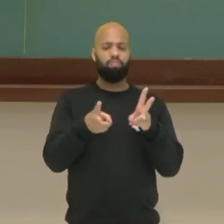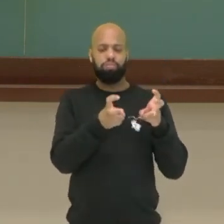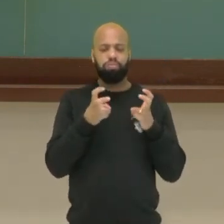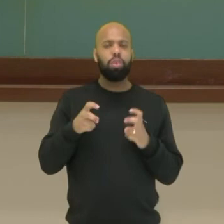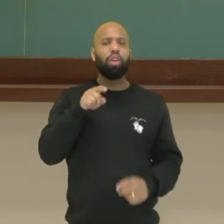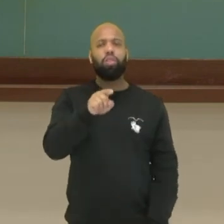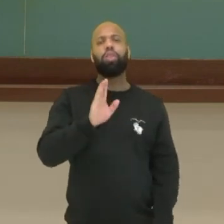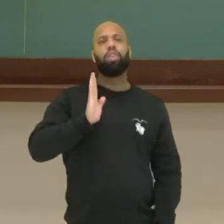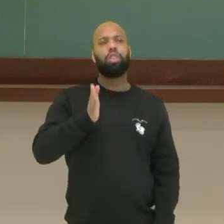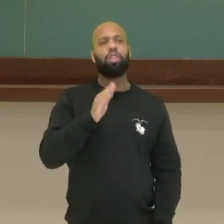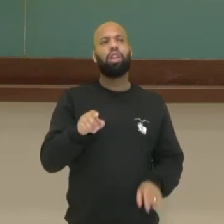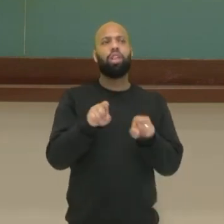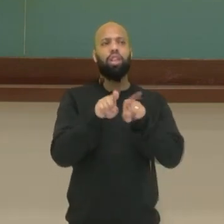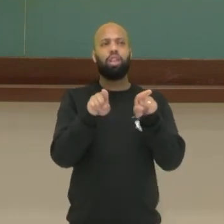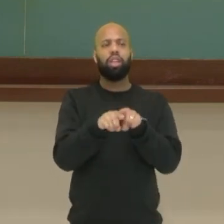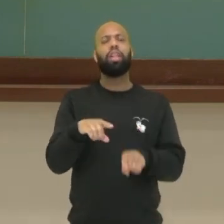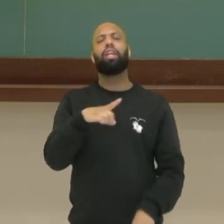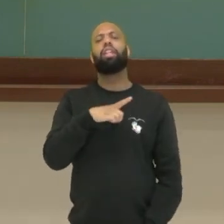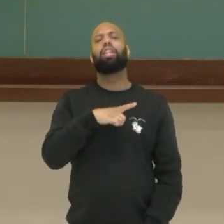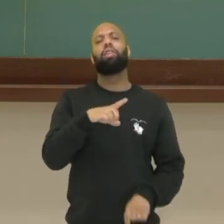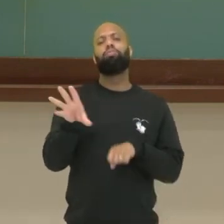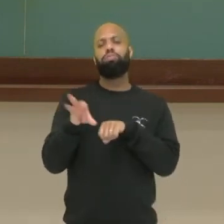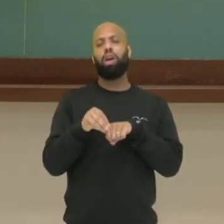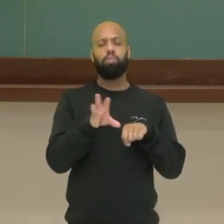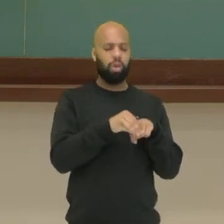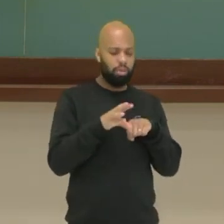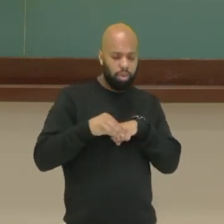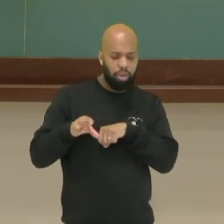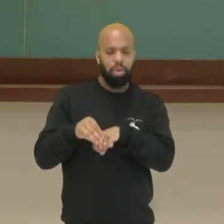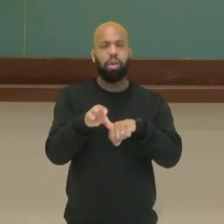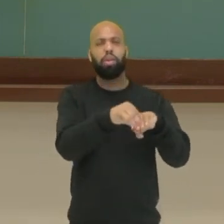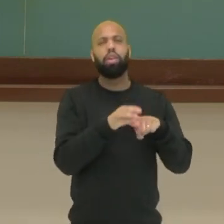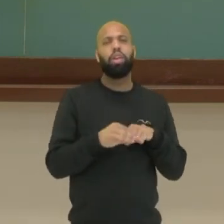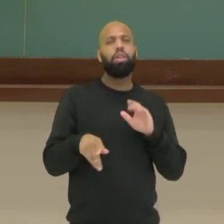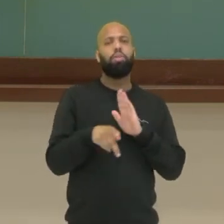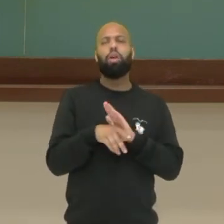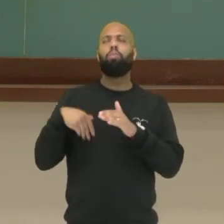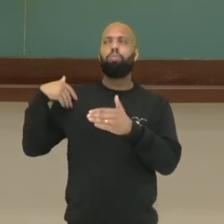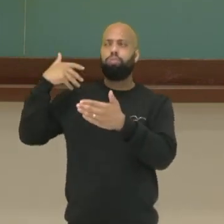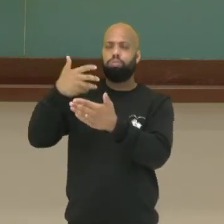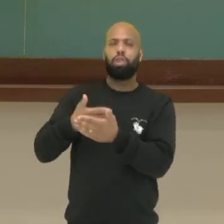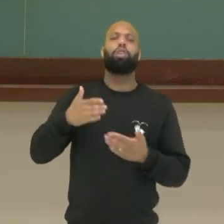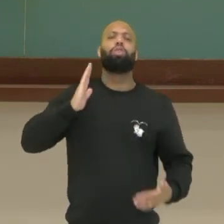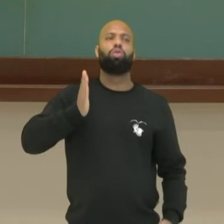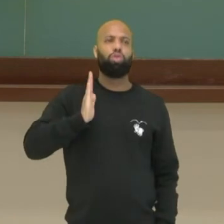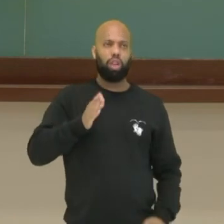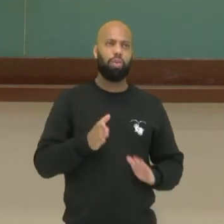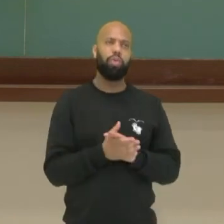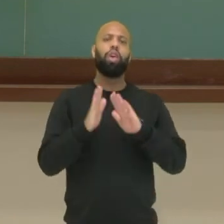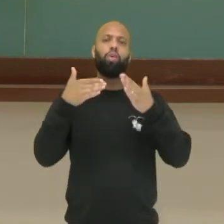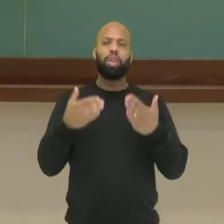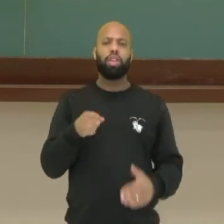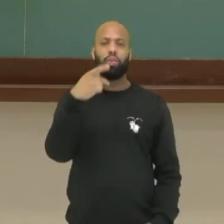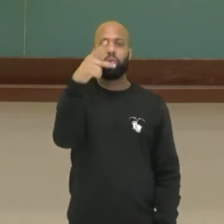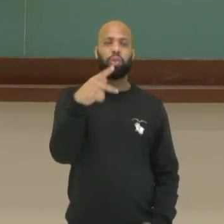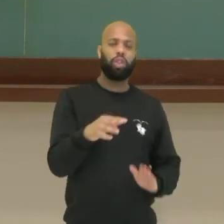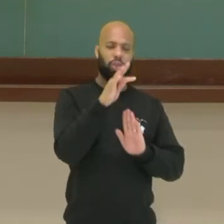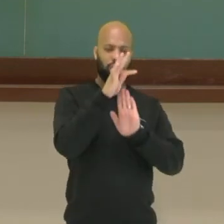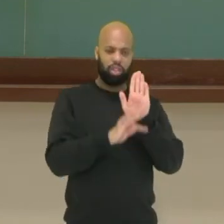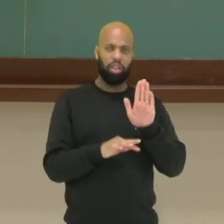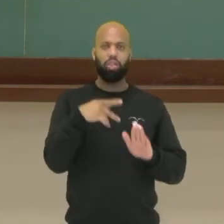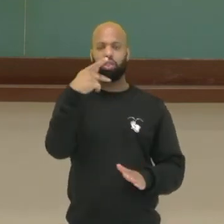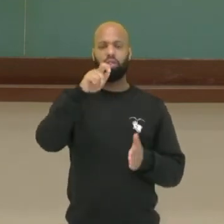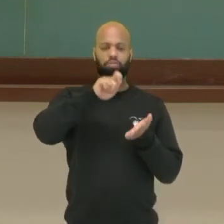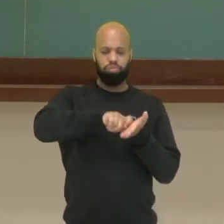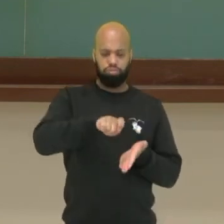já tem esse conhecimento de longo período. Então, o seu texto, a sua